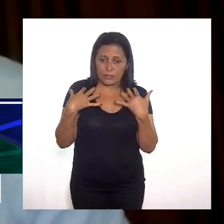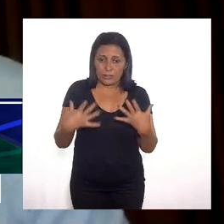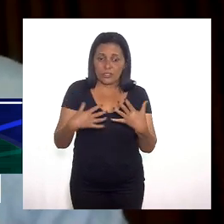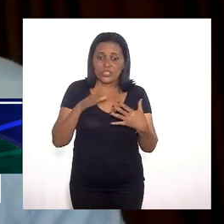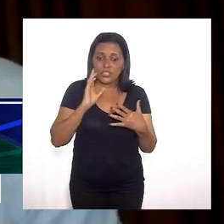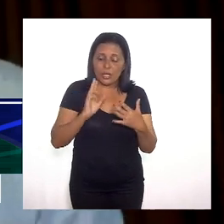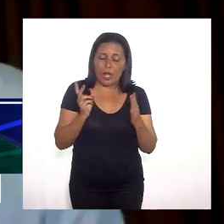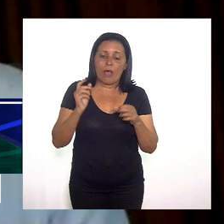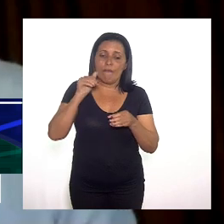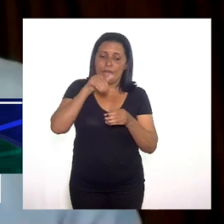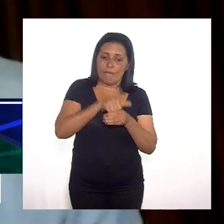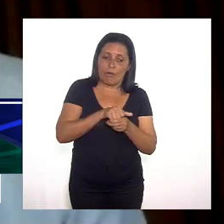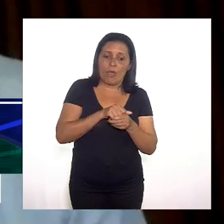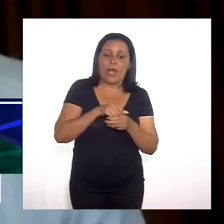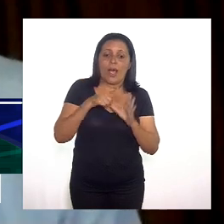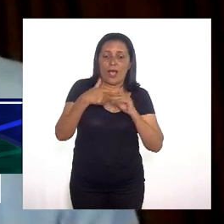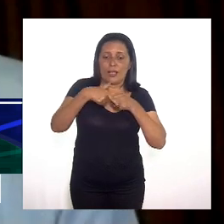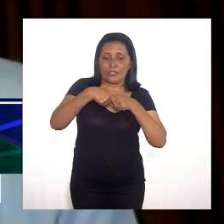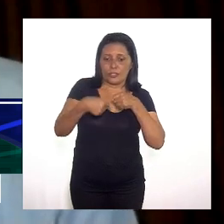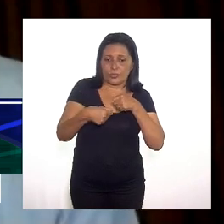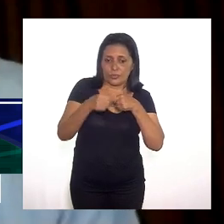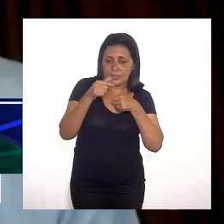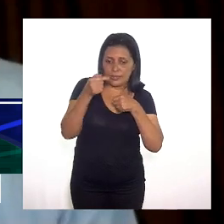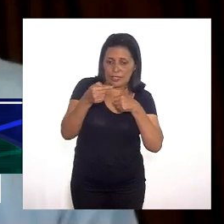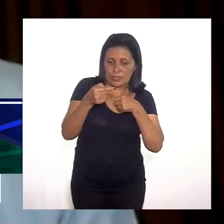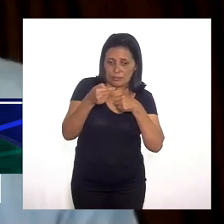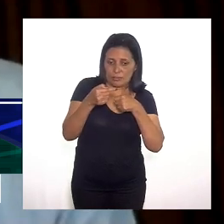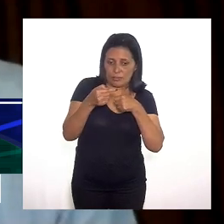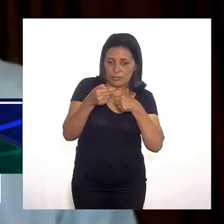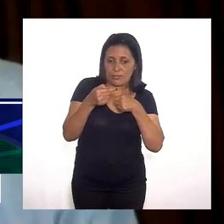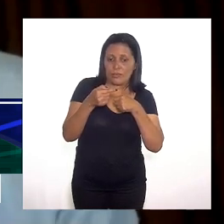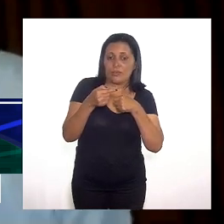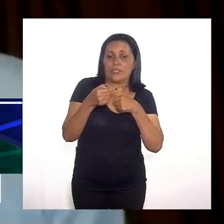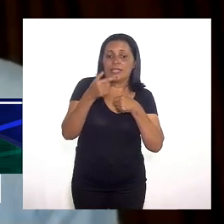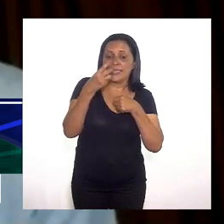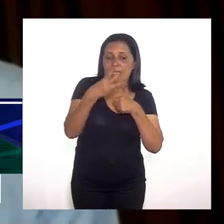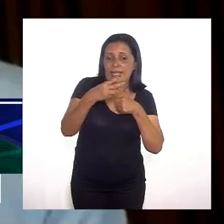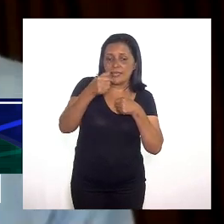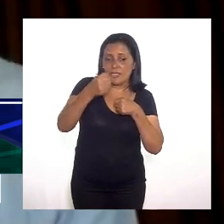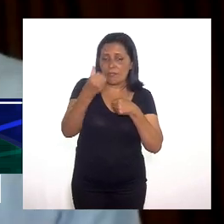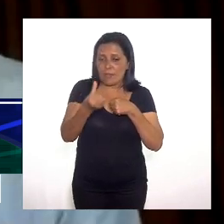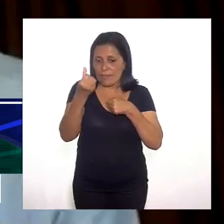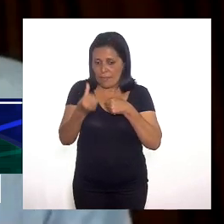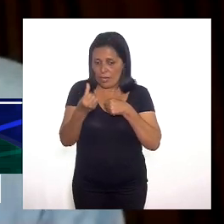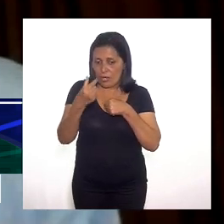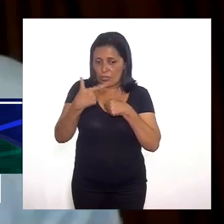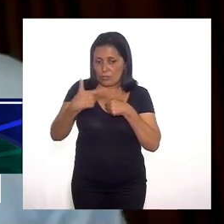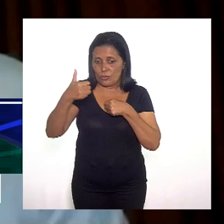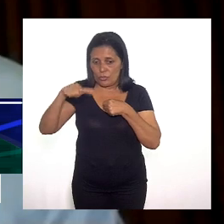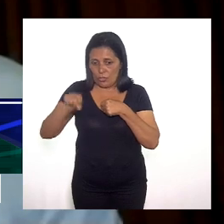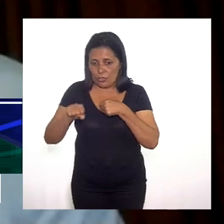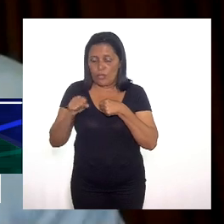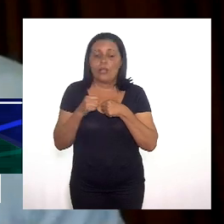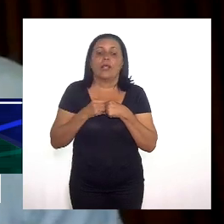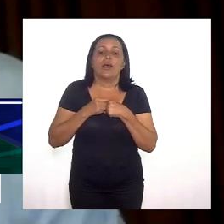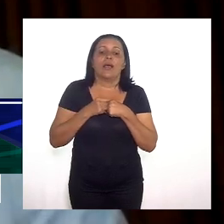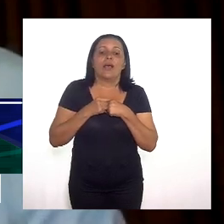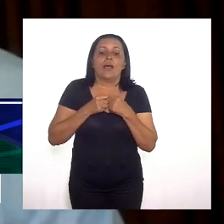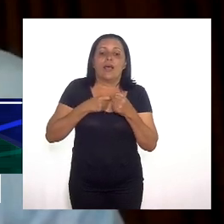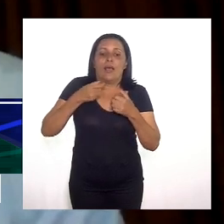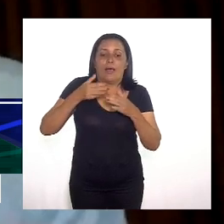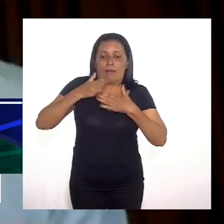ao artigo 7º do PL 3766 de 2018, que é de autoria da deputada Marta Rocha, cujo teor